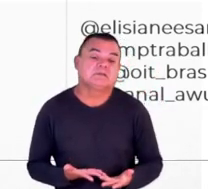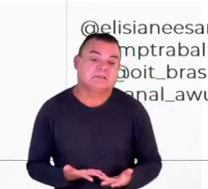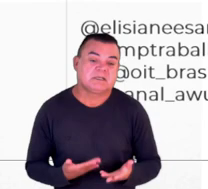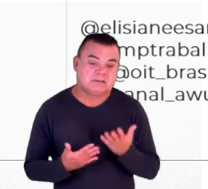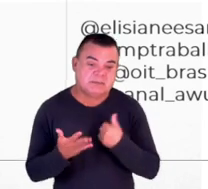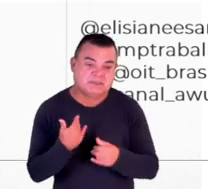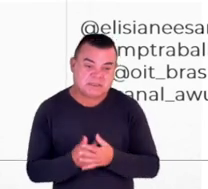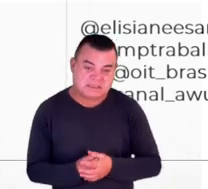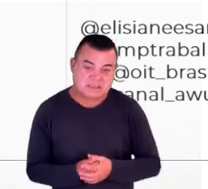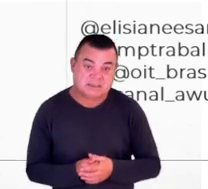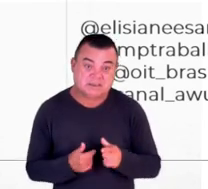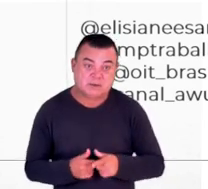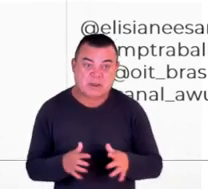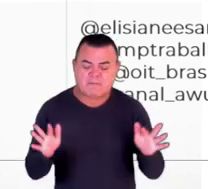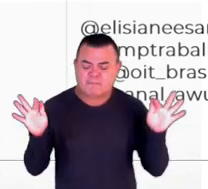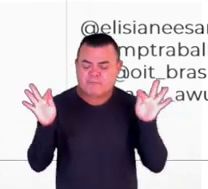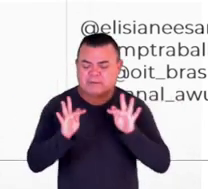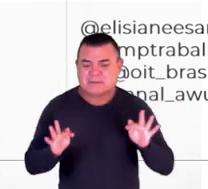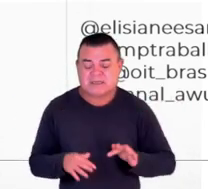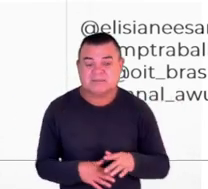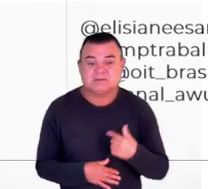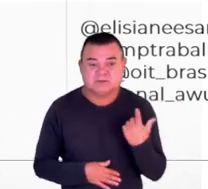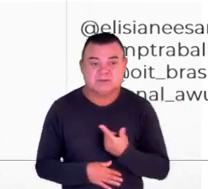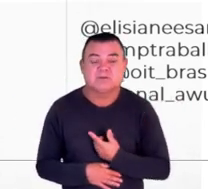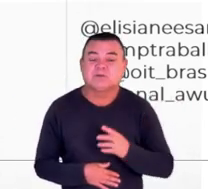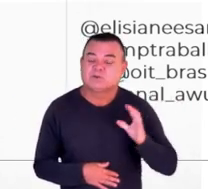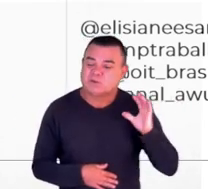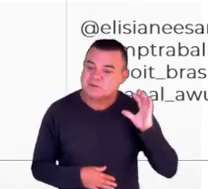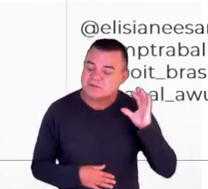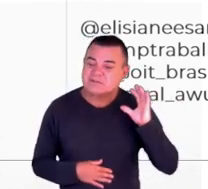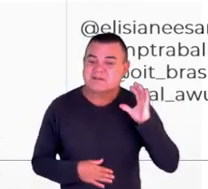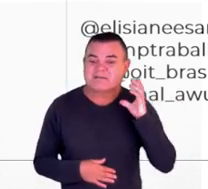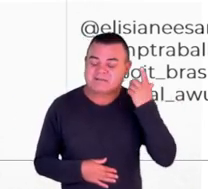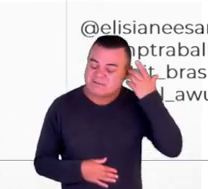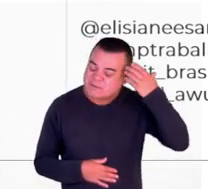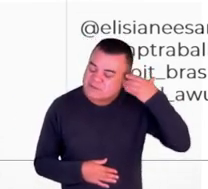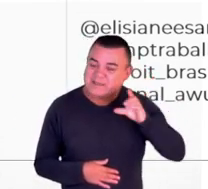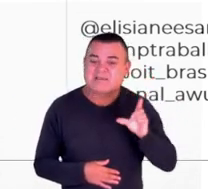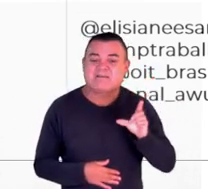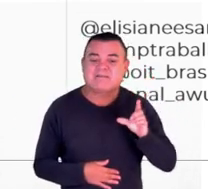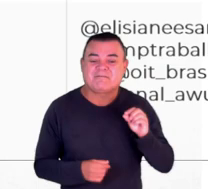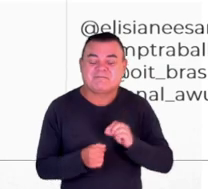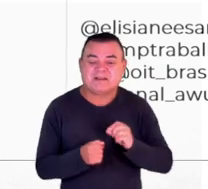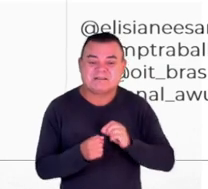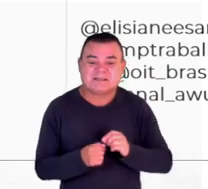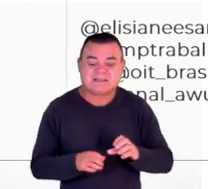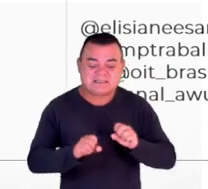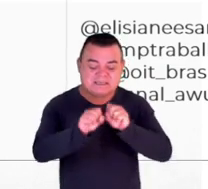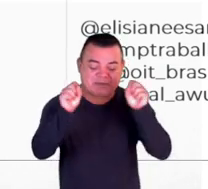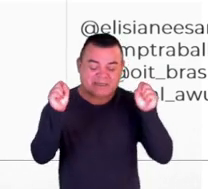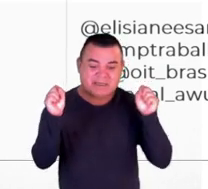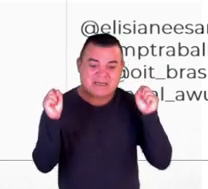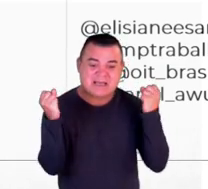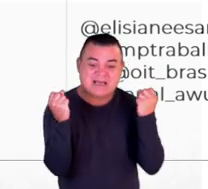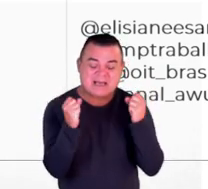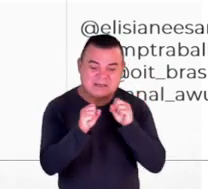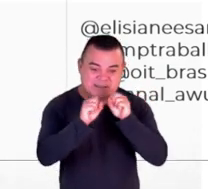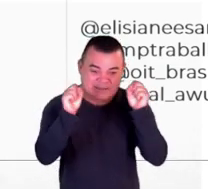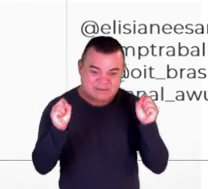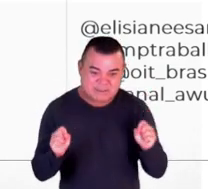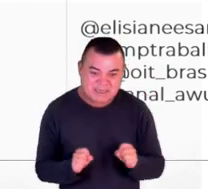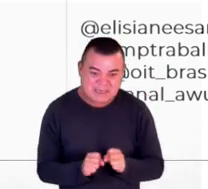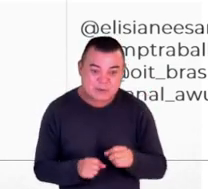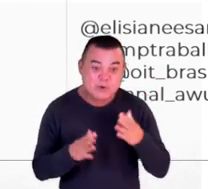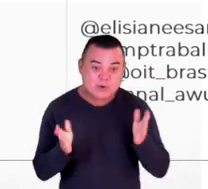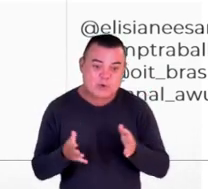felicidade a gente conseguir fazer Esse seminário hoje né Eu quero cumprimentar as colegas e os colegas que estão nos ouvindo colega coordenadora do